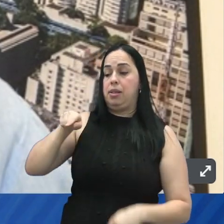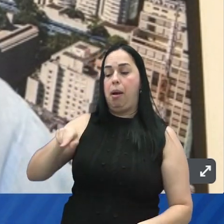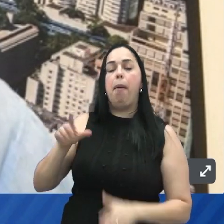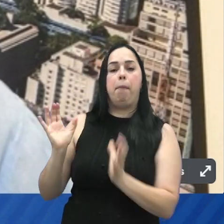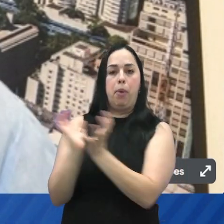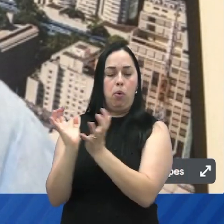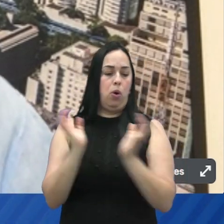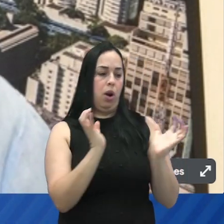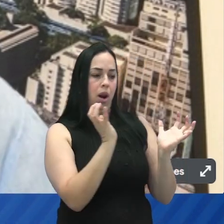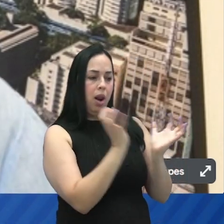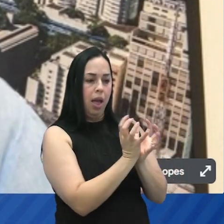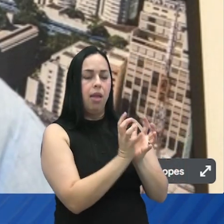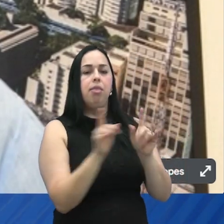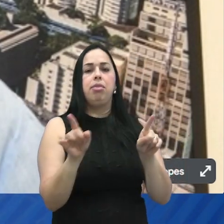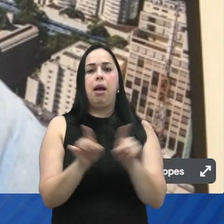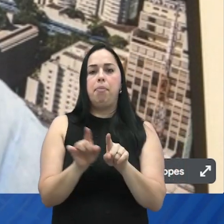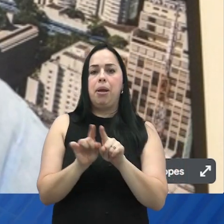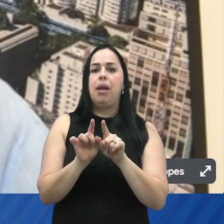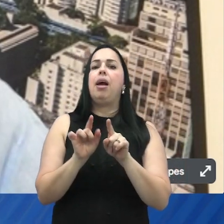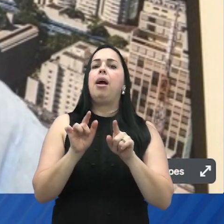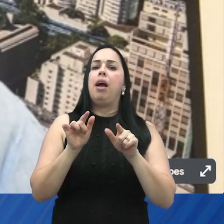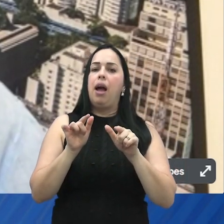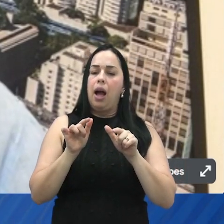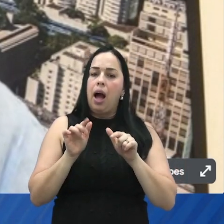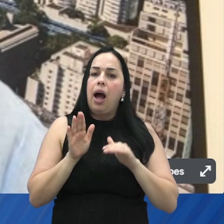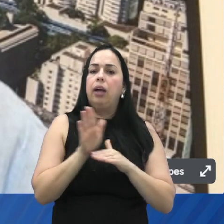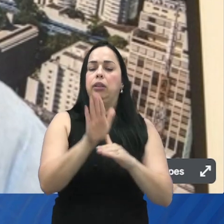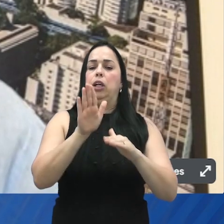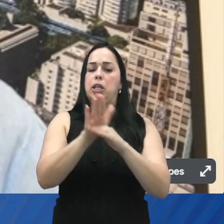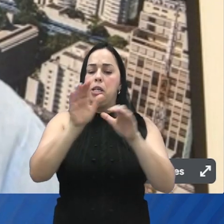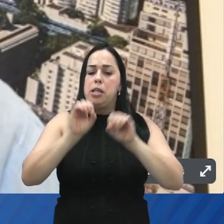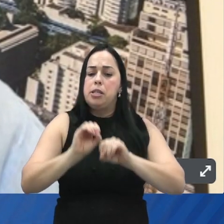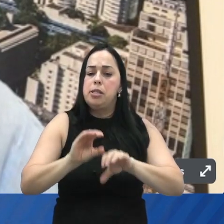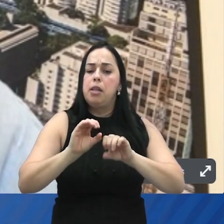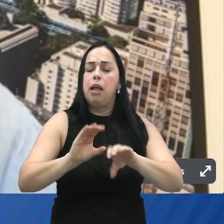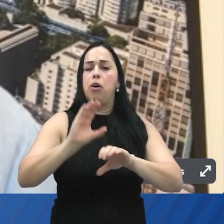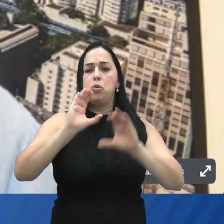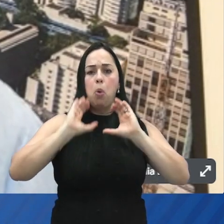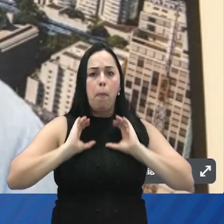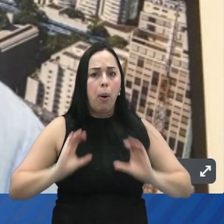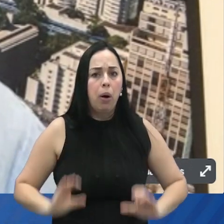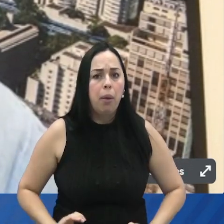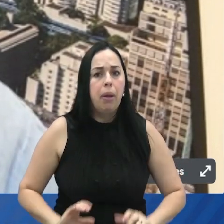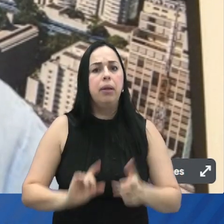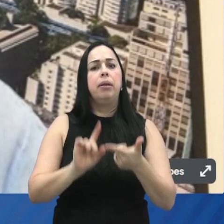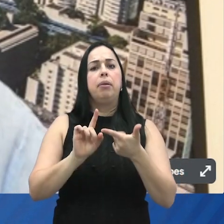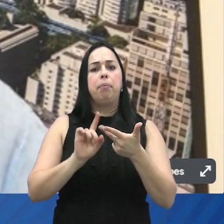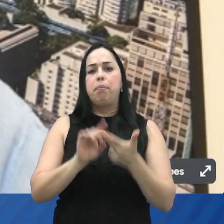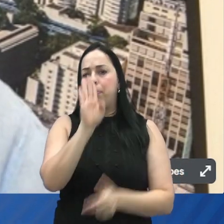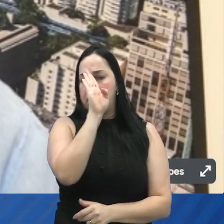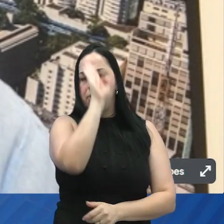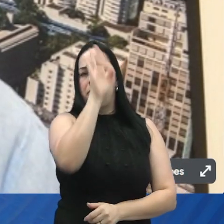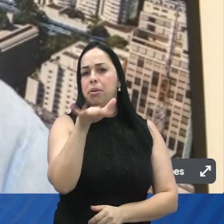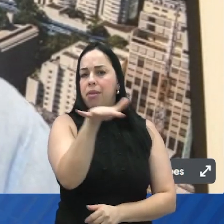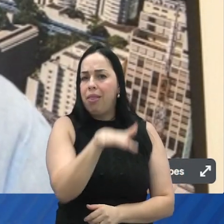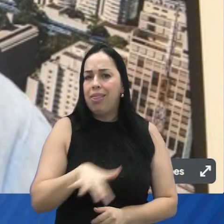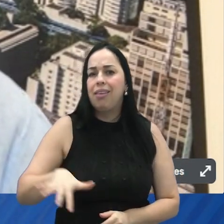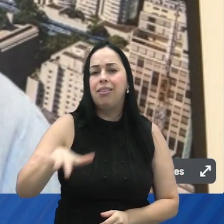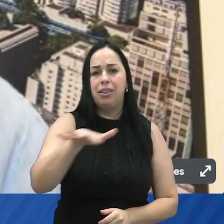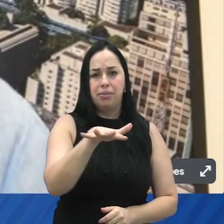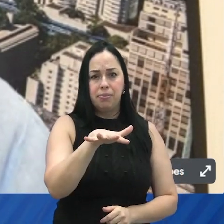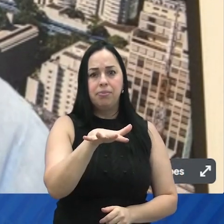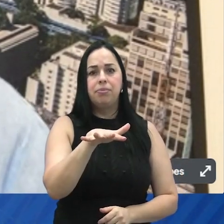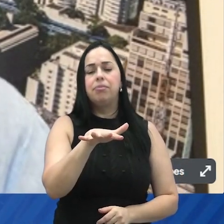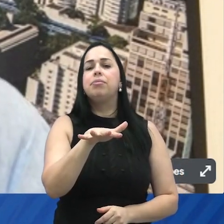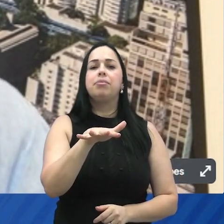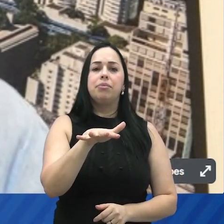conjunto de ações assistenciais, educacionais, posturas municipais, principalmente nas áreas e